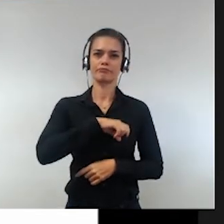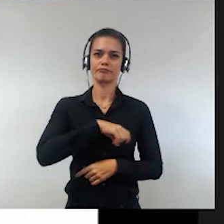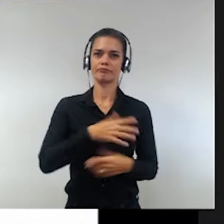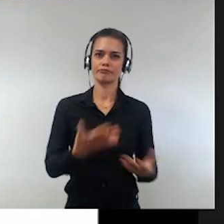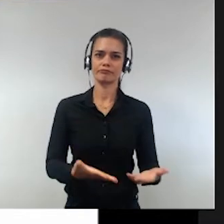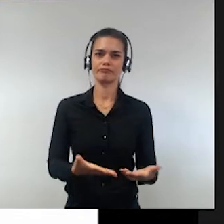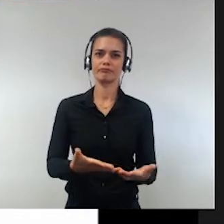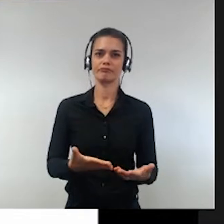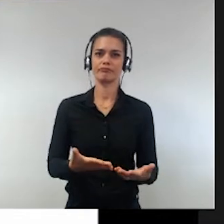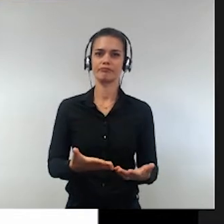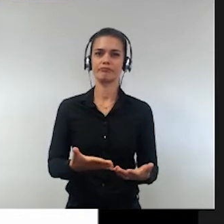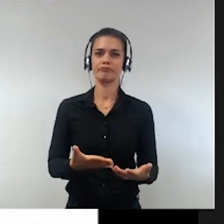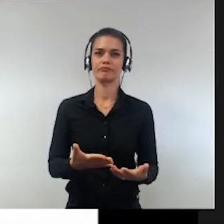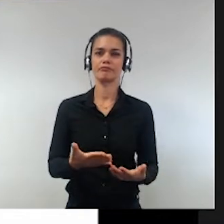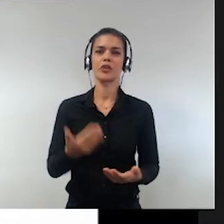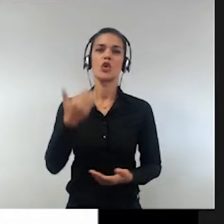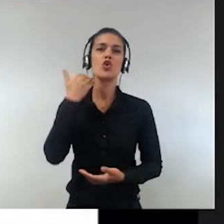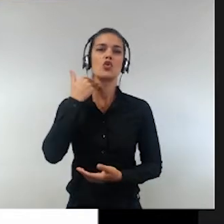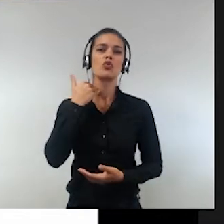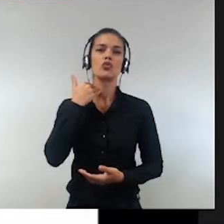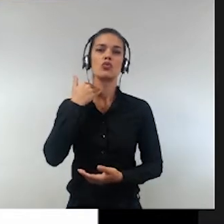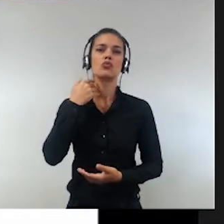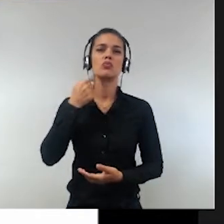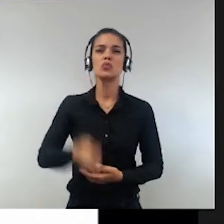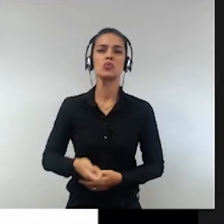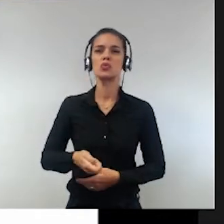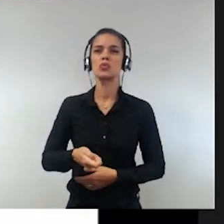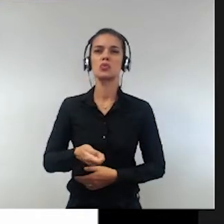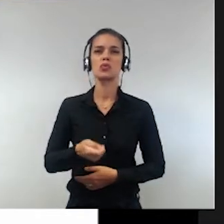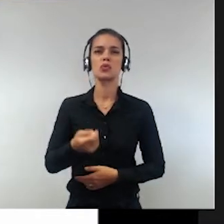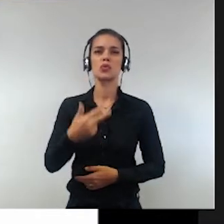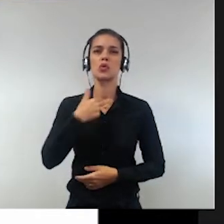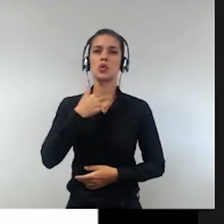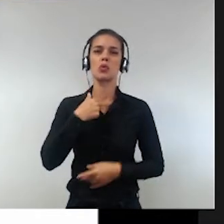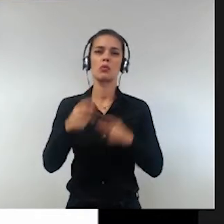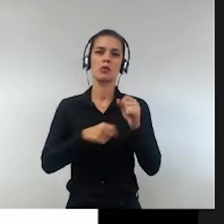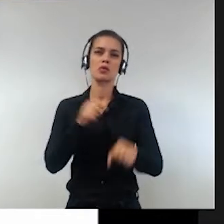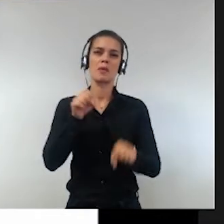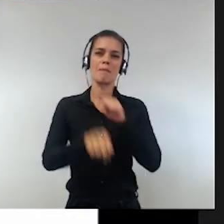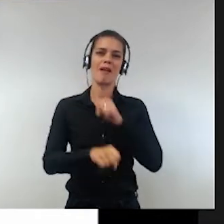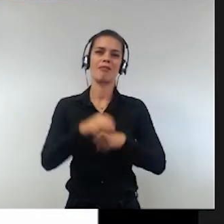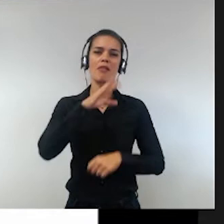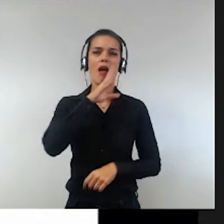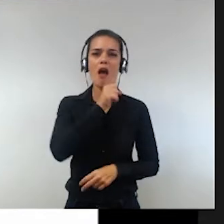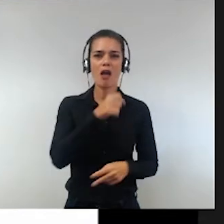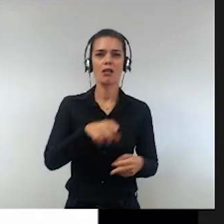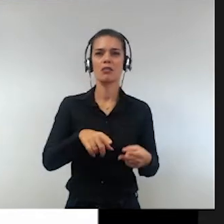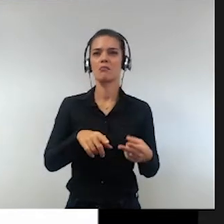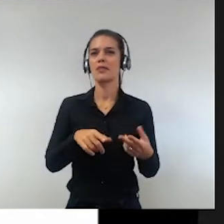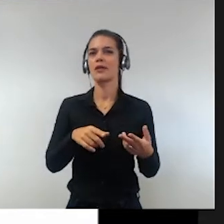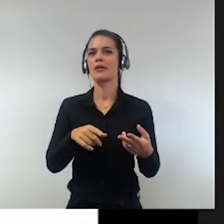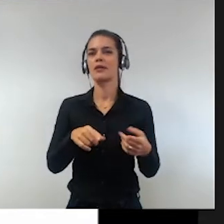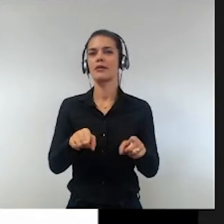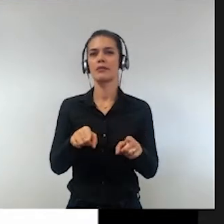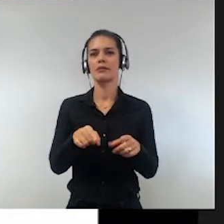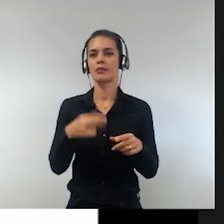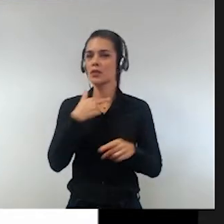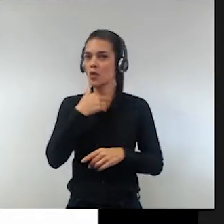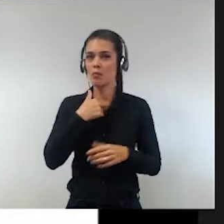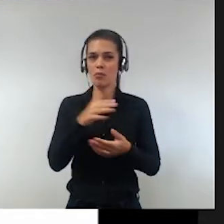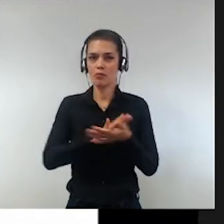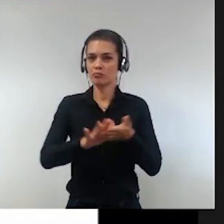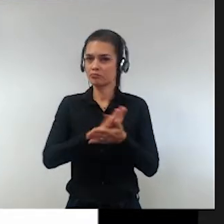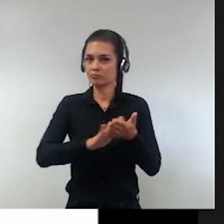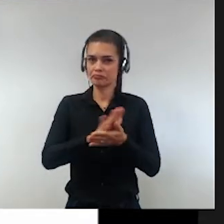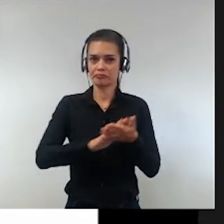pode dar sentença que possa matar, sacrificar, eutanasiar animal resgatado de maus tratos. Então, todos os entendimentos supremos